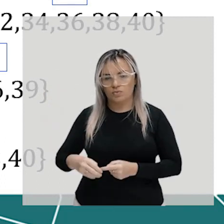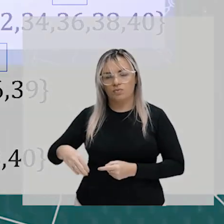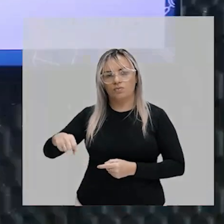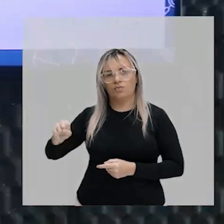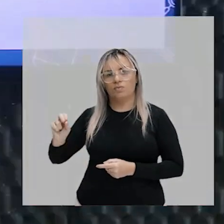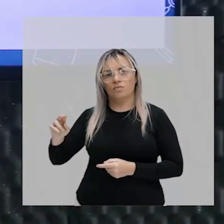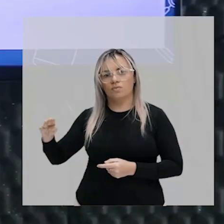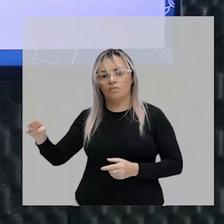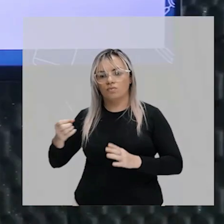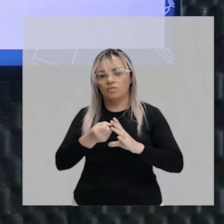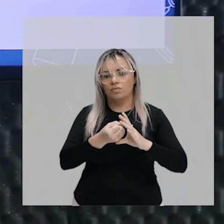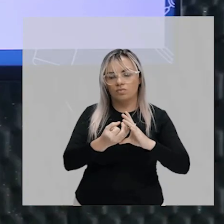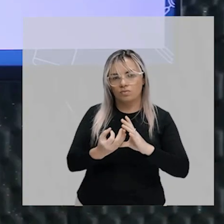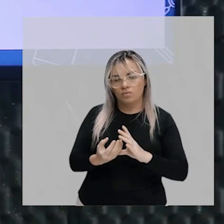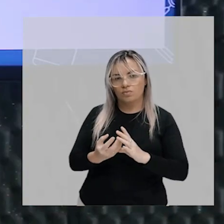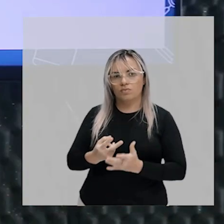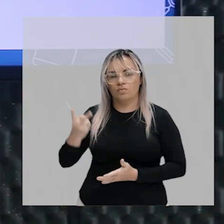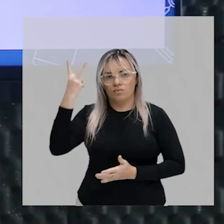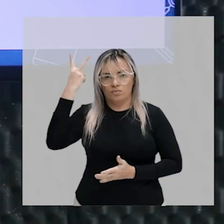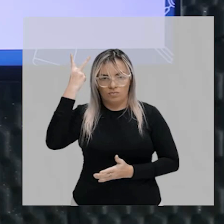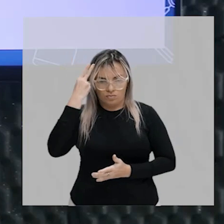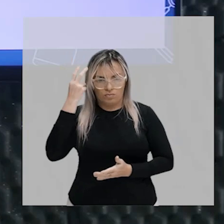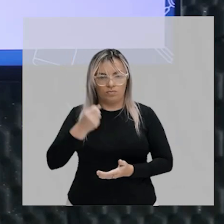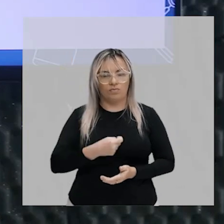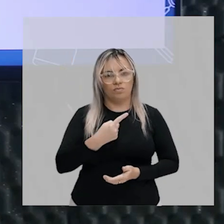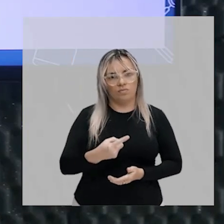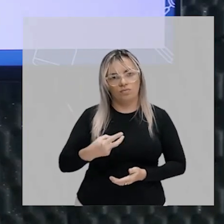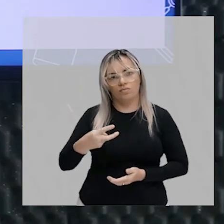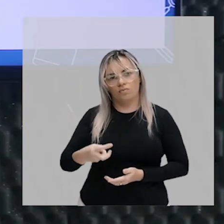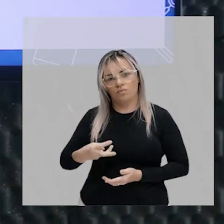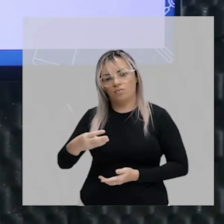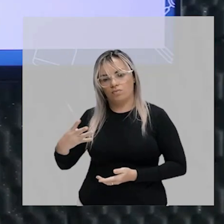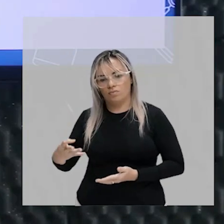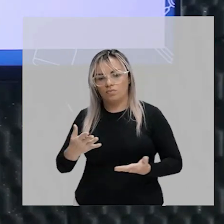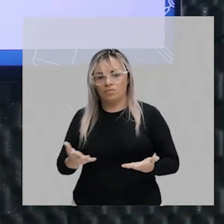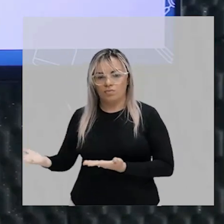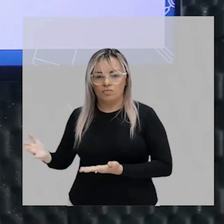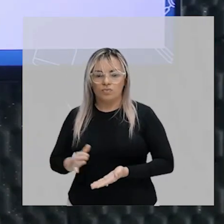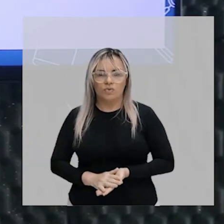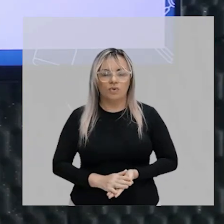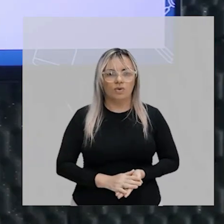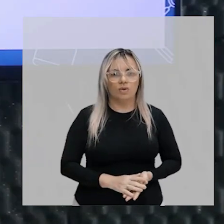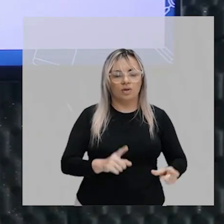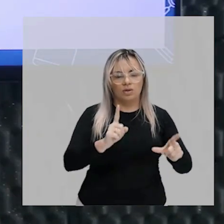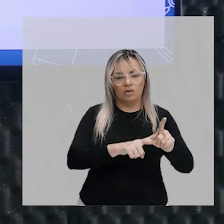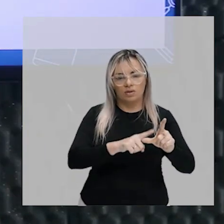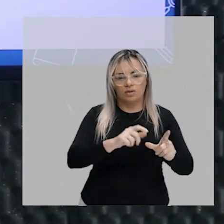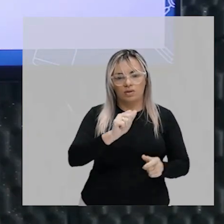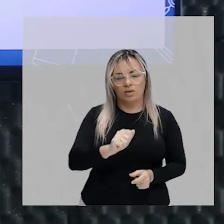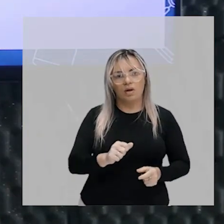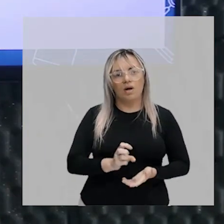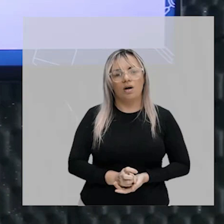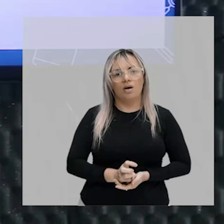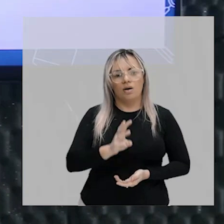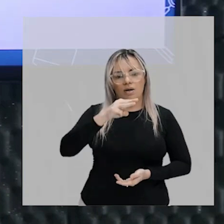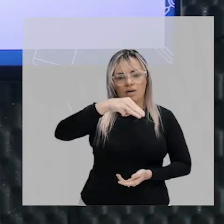n lembra que N significa conjunto dos números naturais Tá bom então na letra A eu tenho m